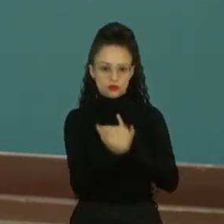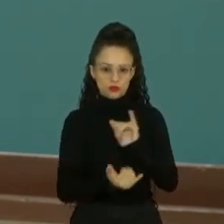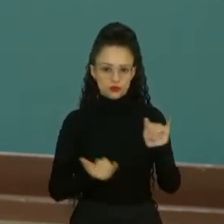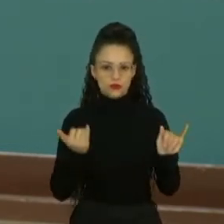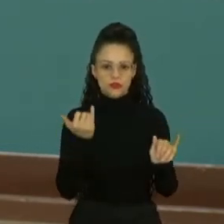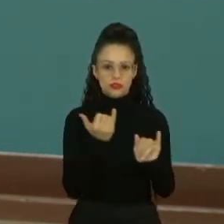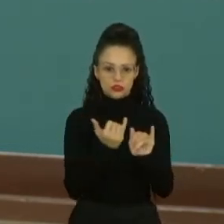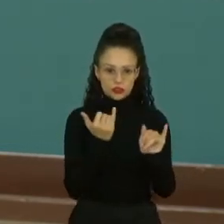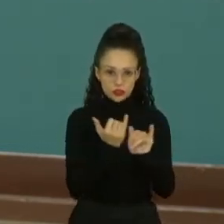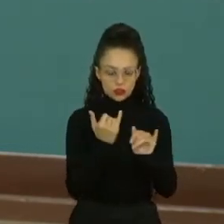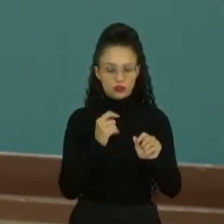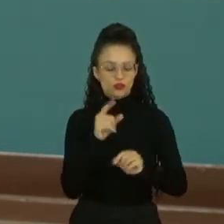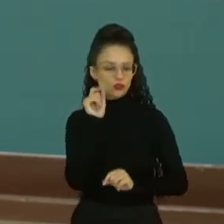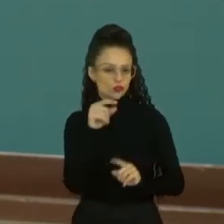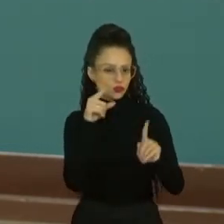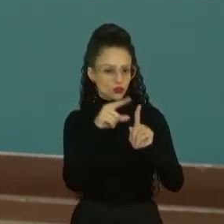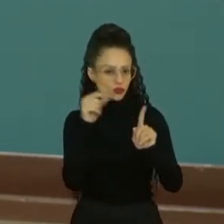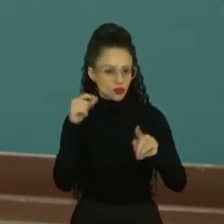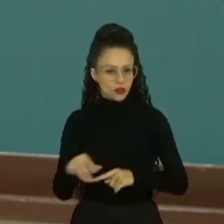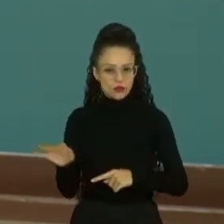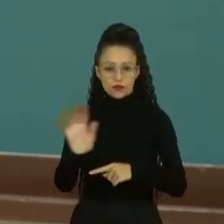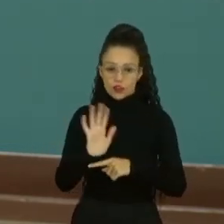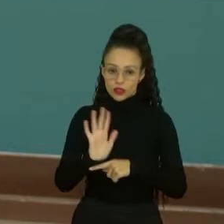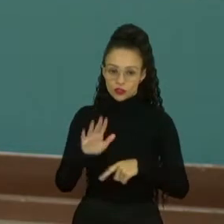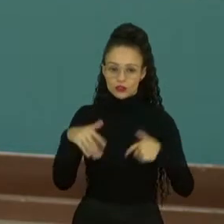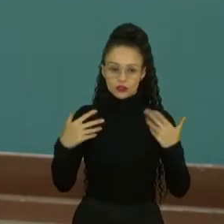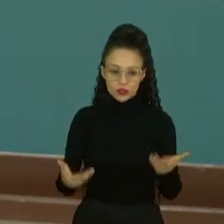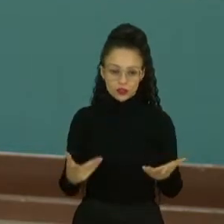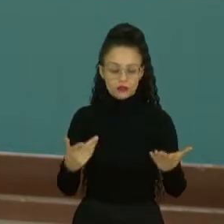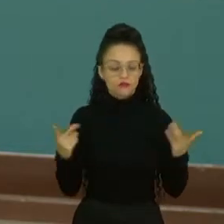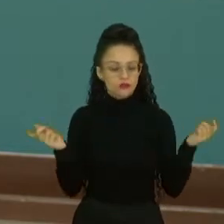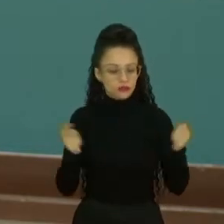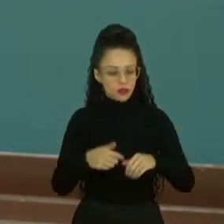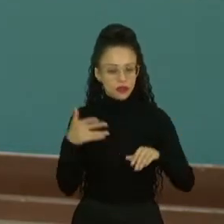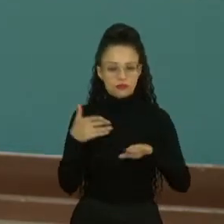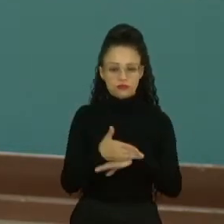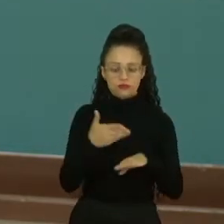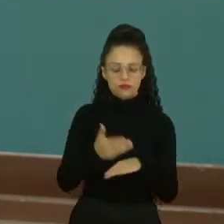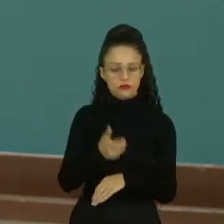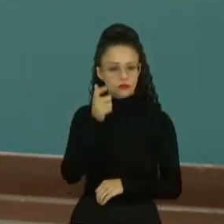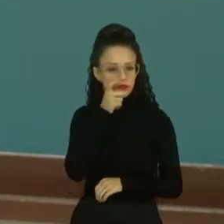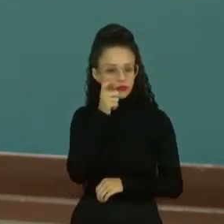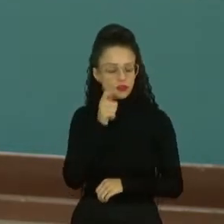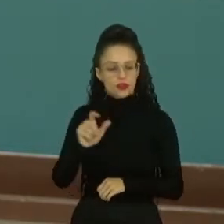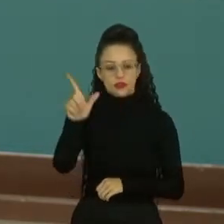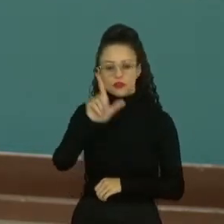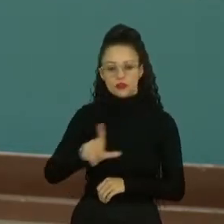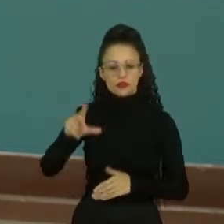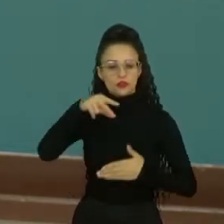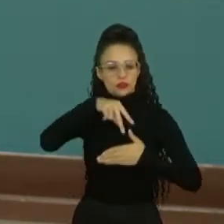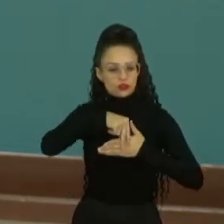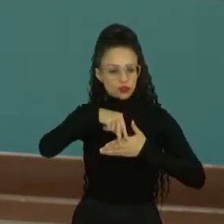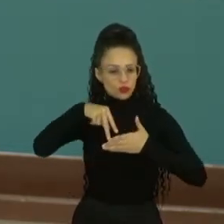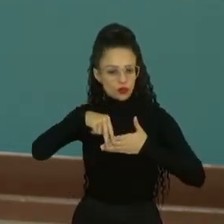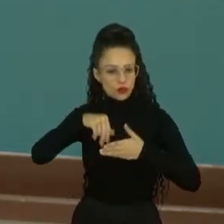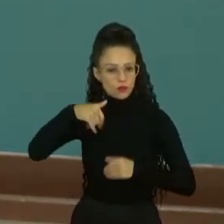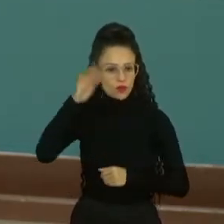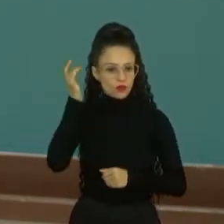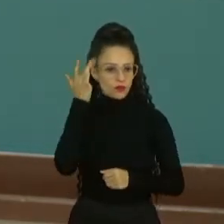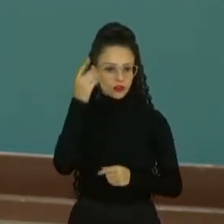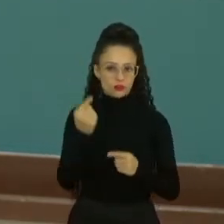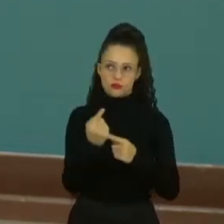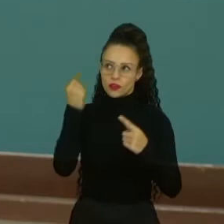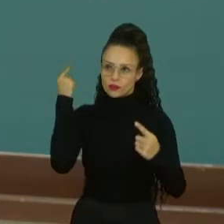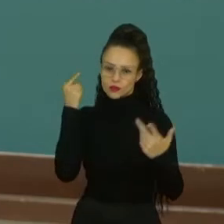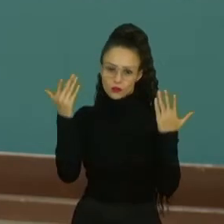internet, né, meios digitais, aí, vídeos, enfim, nós temos acesso aí a literatura de cordel com maior facilidade do que